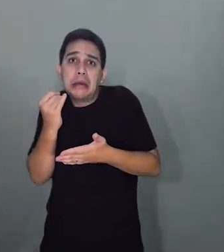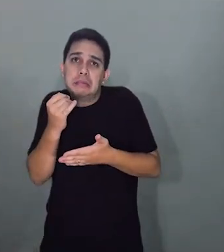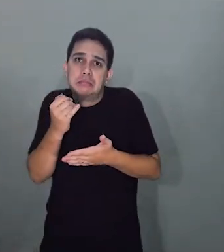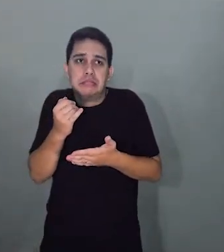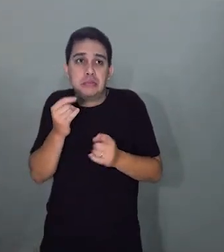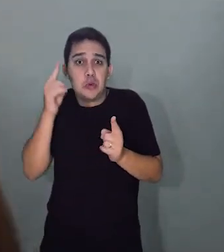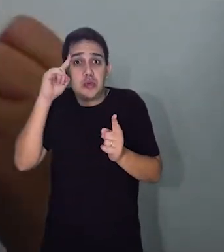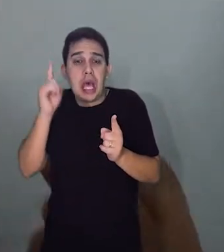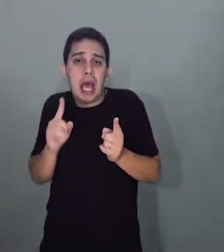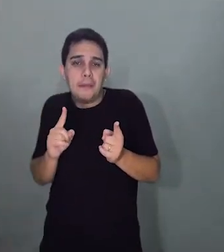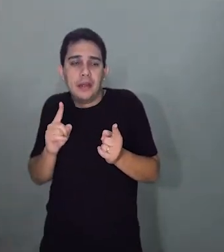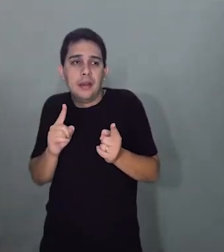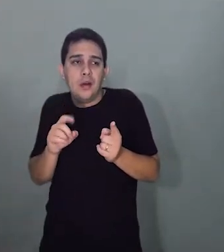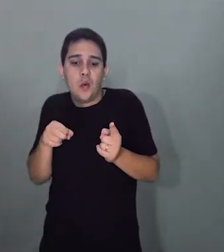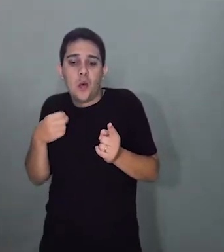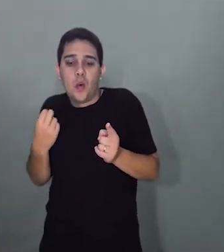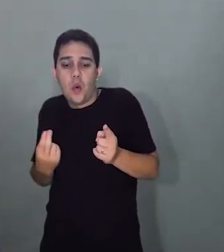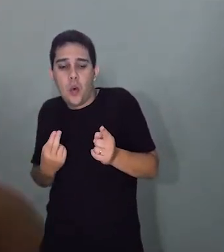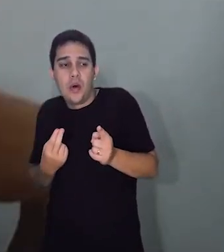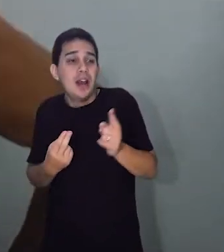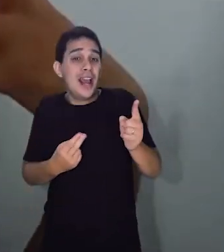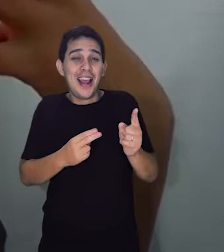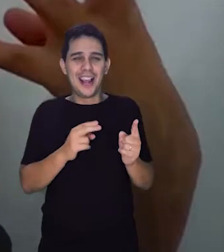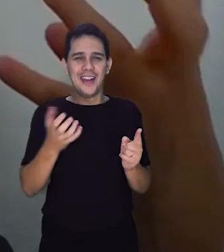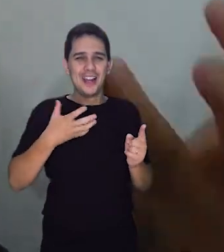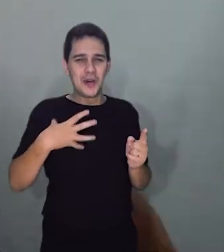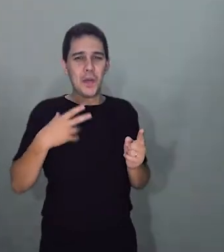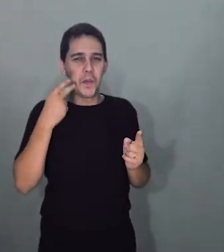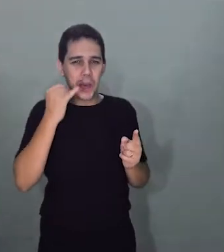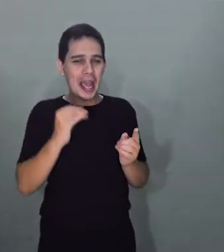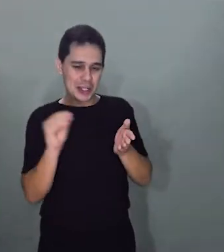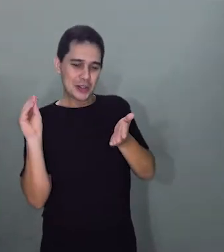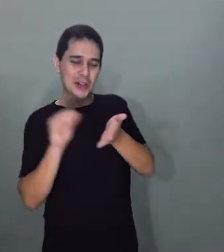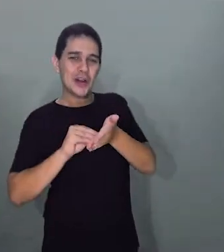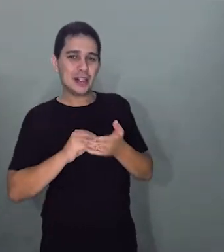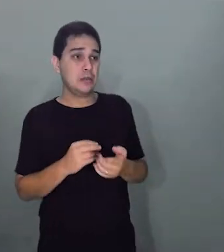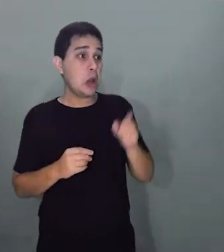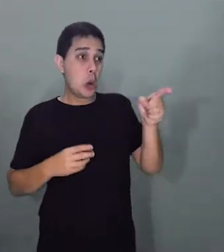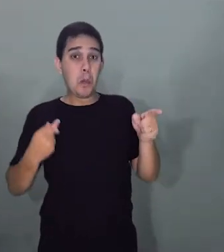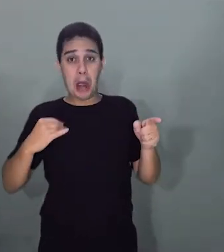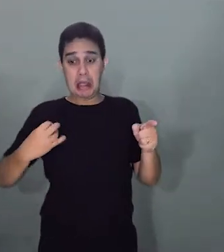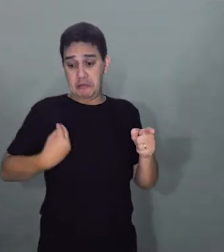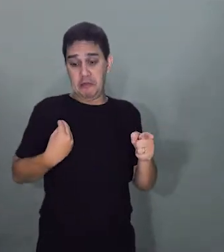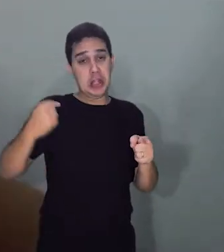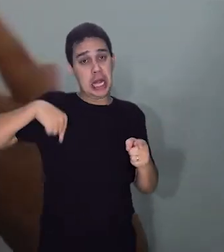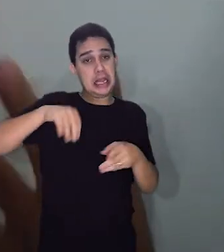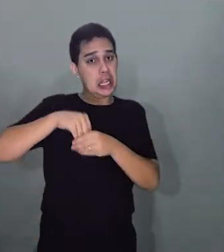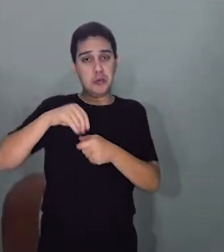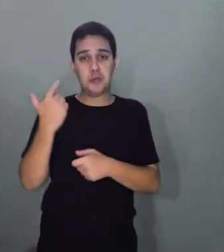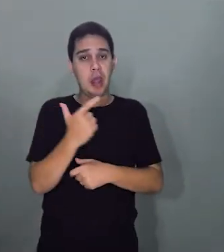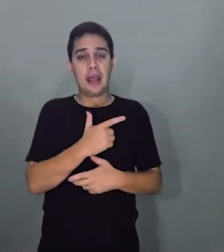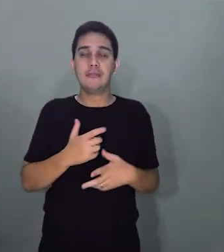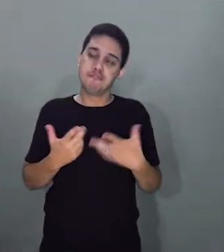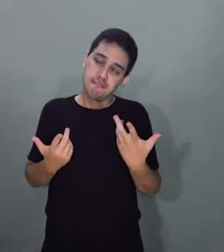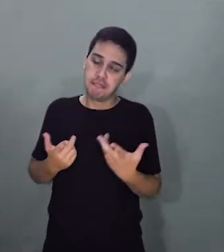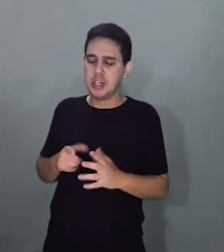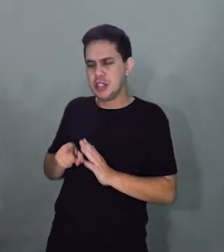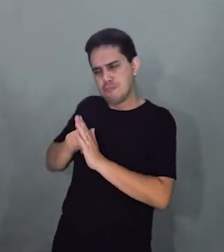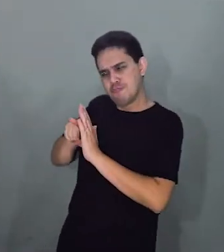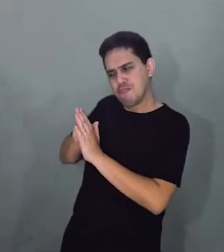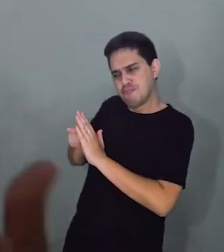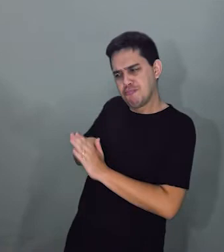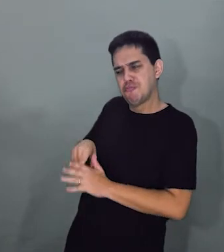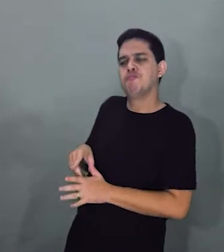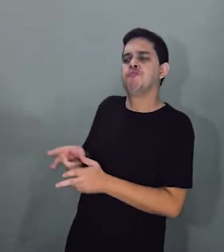bebê tenha o nome do pai, o pai não está presente. Então, a gente está levantando esses motivos também, procurando